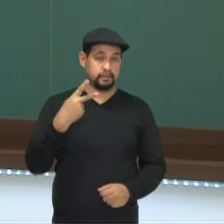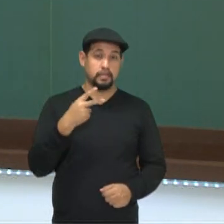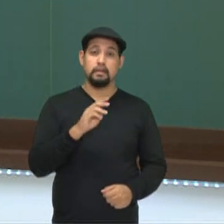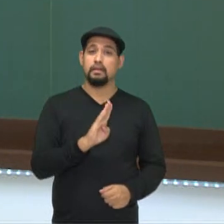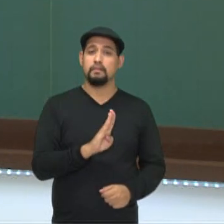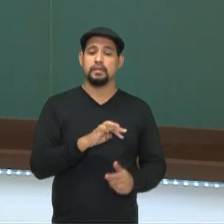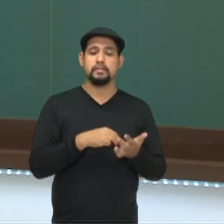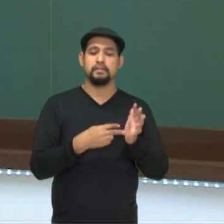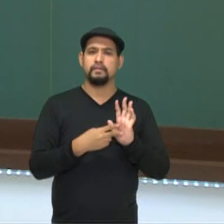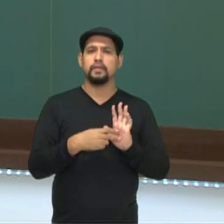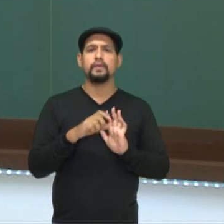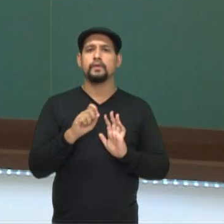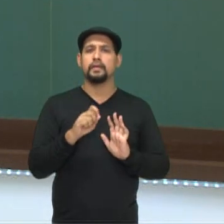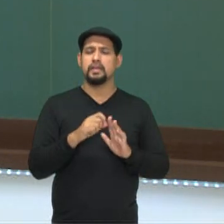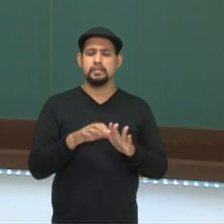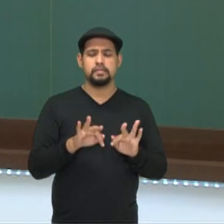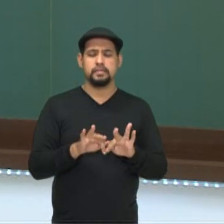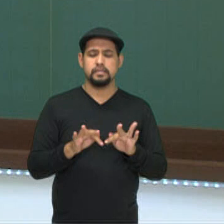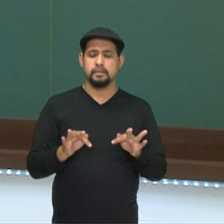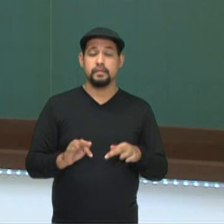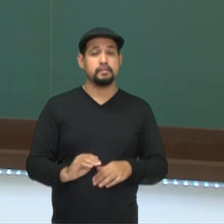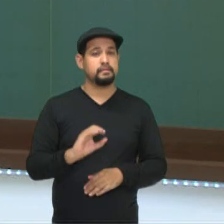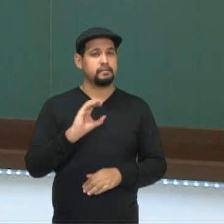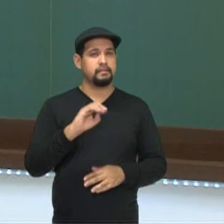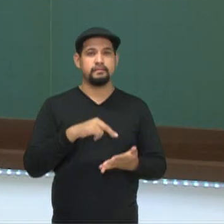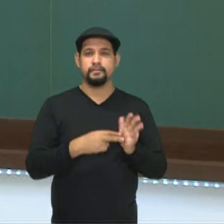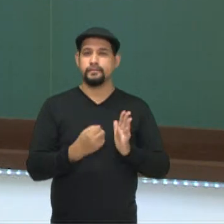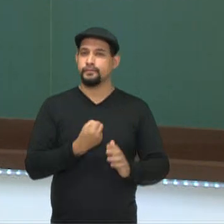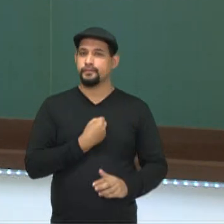B acompanha o termo simples e C